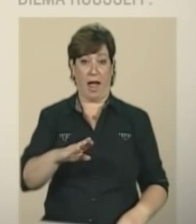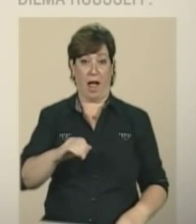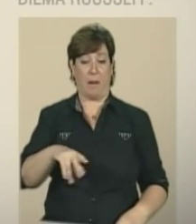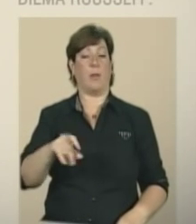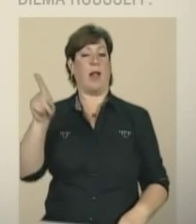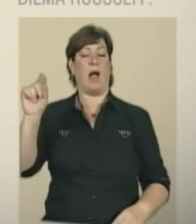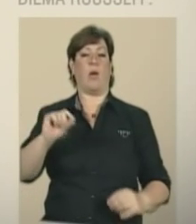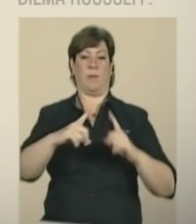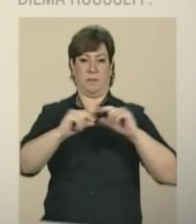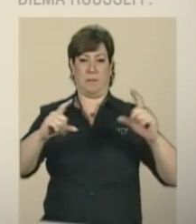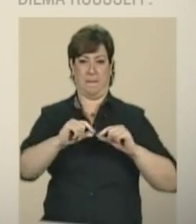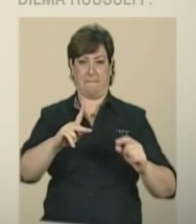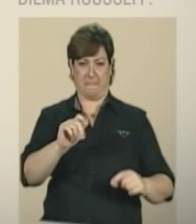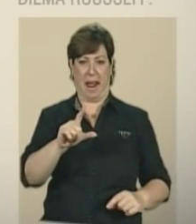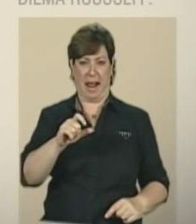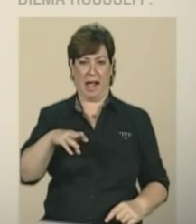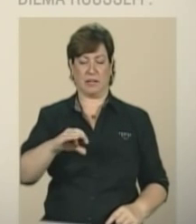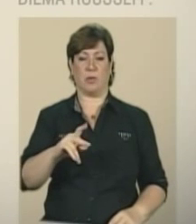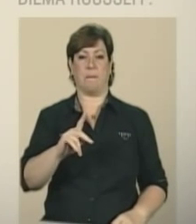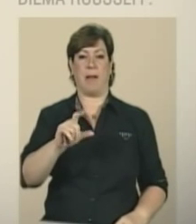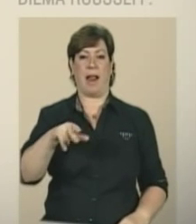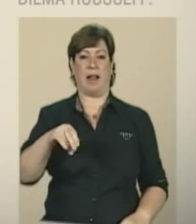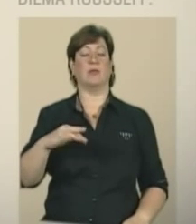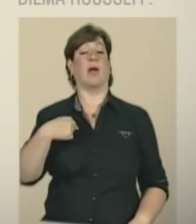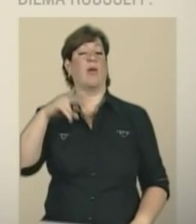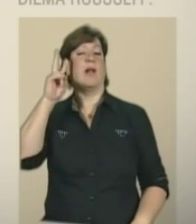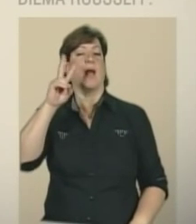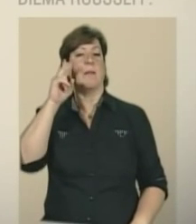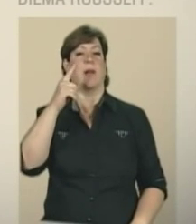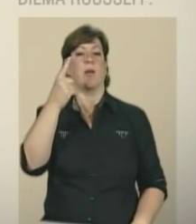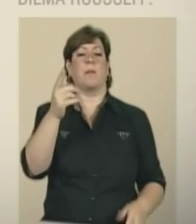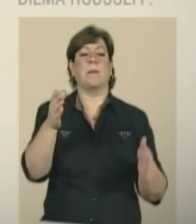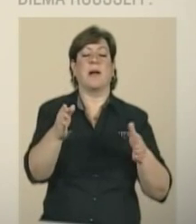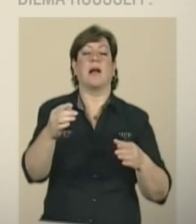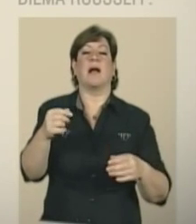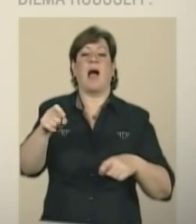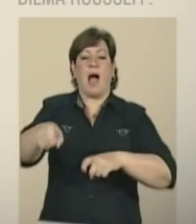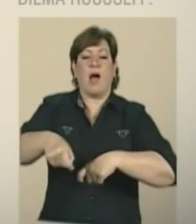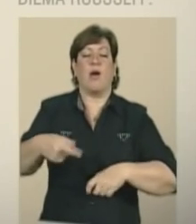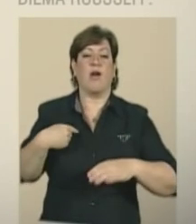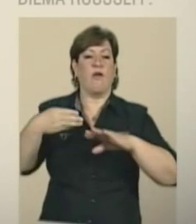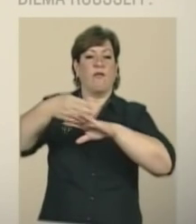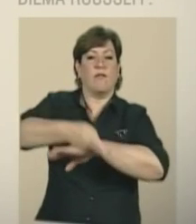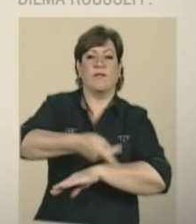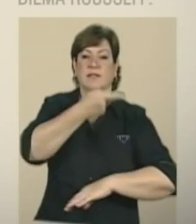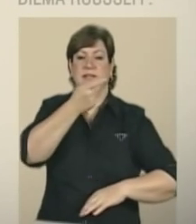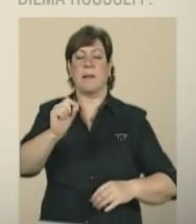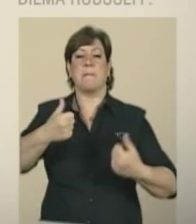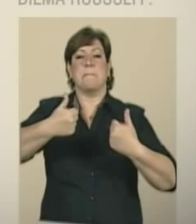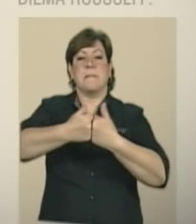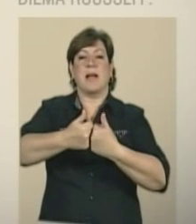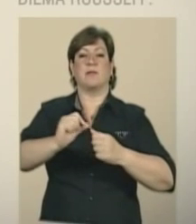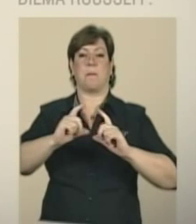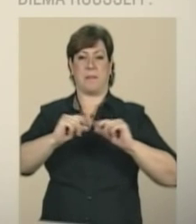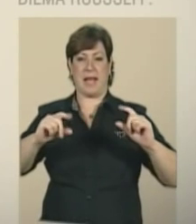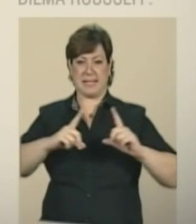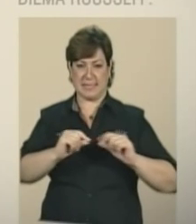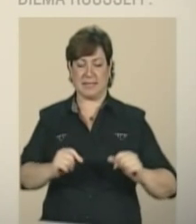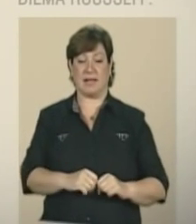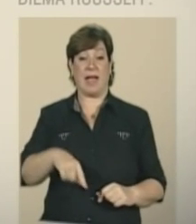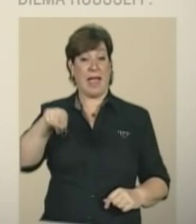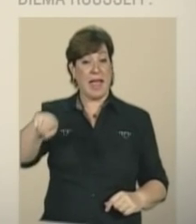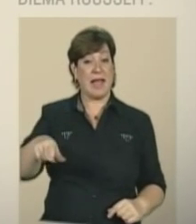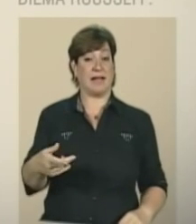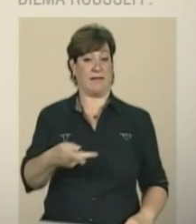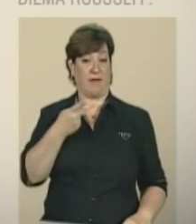do Planalto eu me lembrei de um pequeno agricultor que Visitei durante a campanha perto de Brasília ele que queria e me disse que